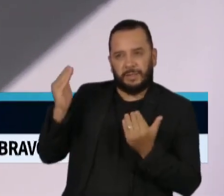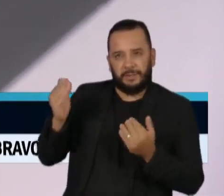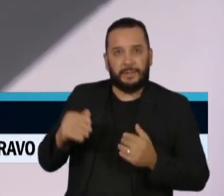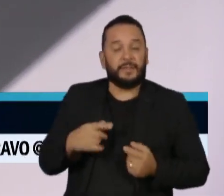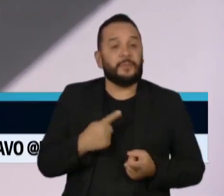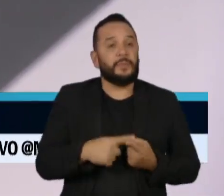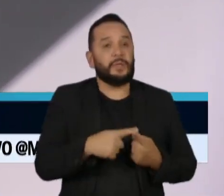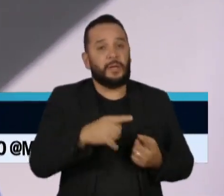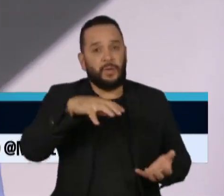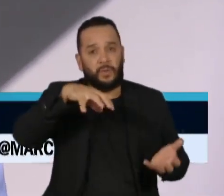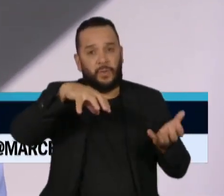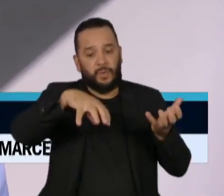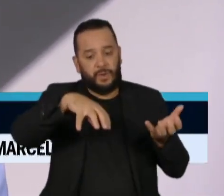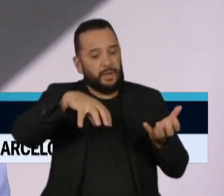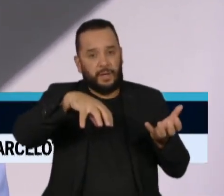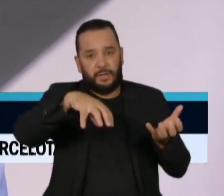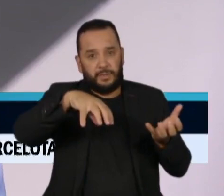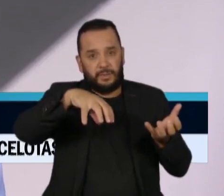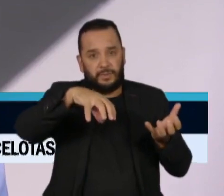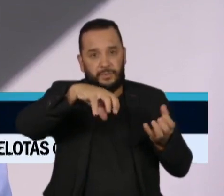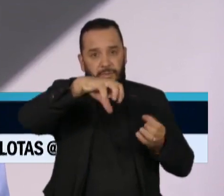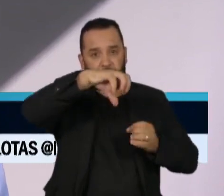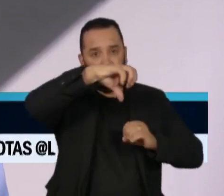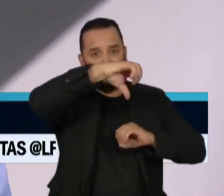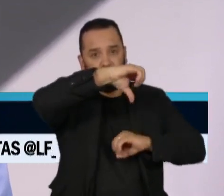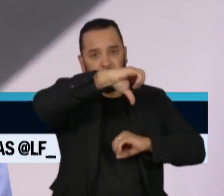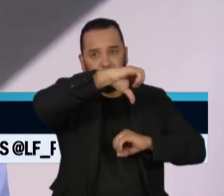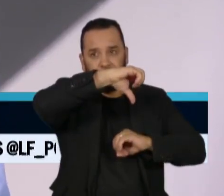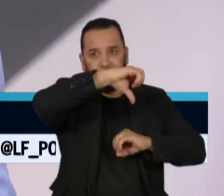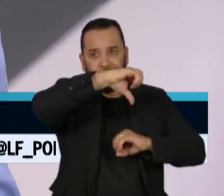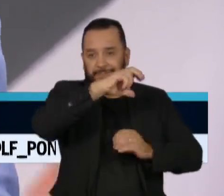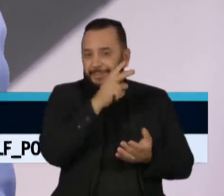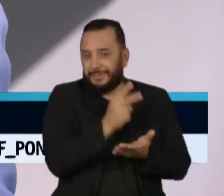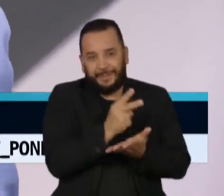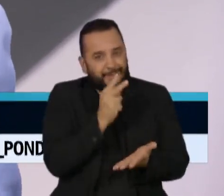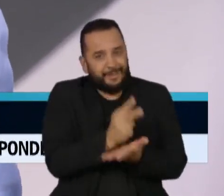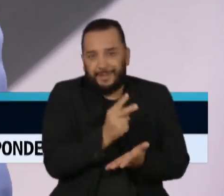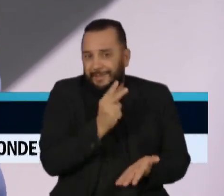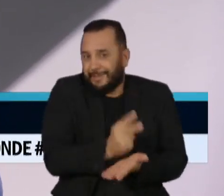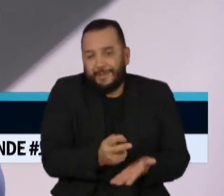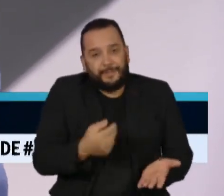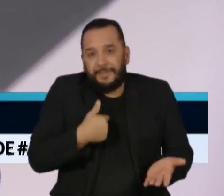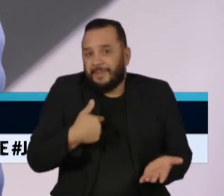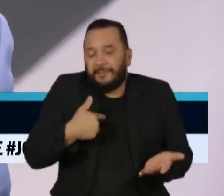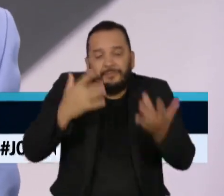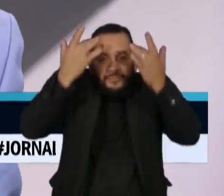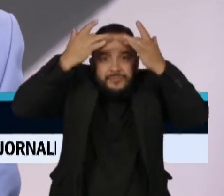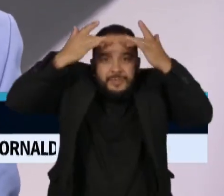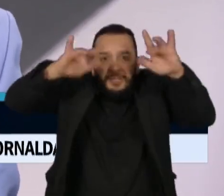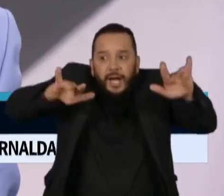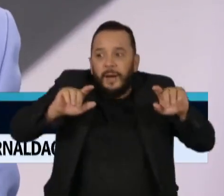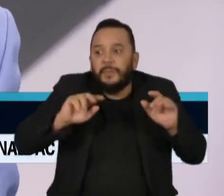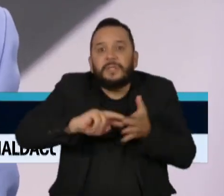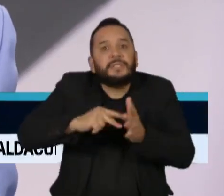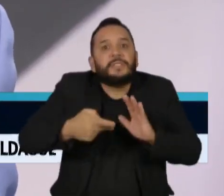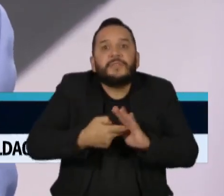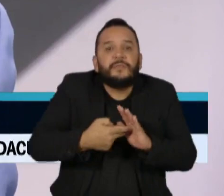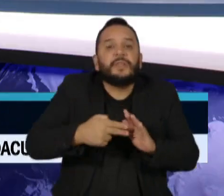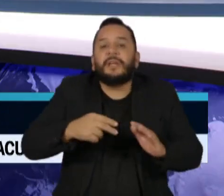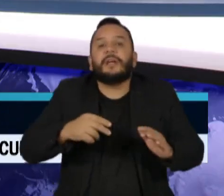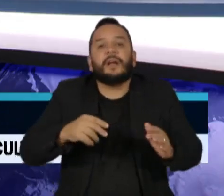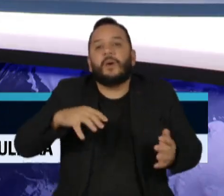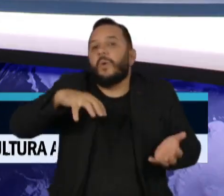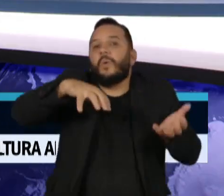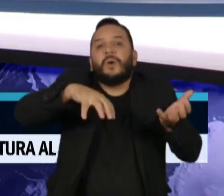uma incógnita a resposta é muito simples quem sabe o que é o Congresso Brasileiro